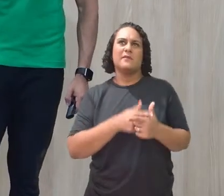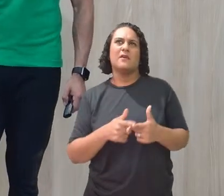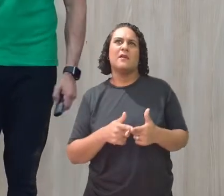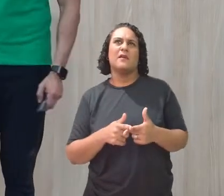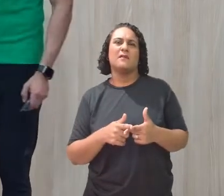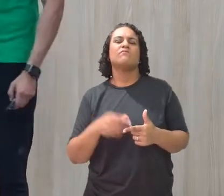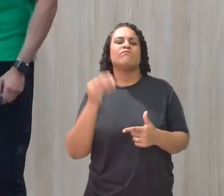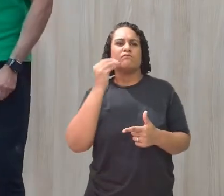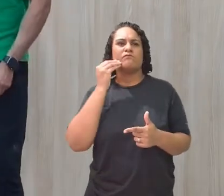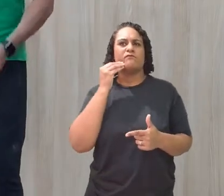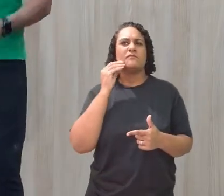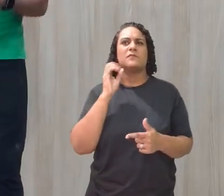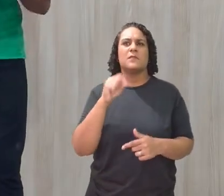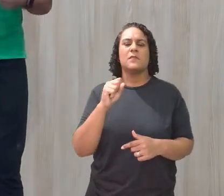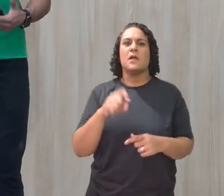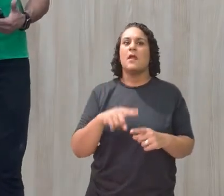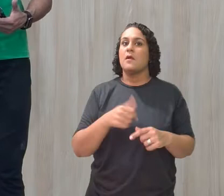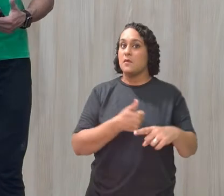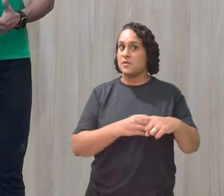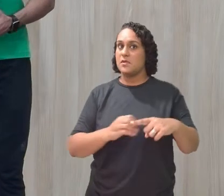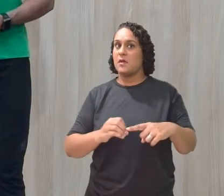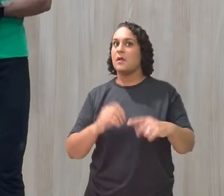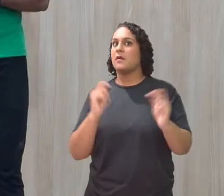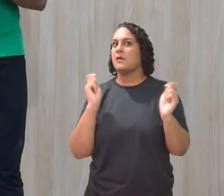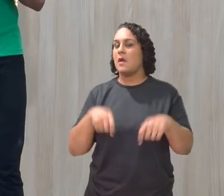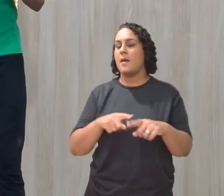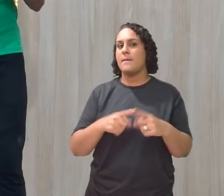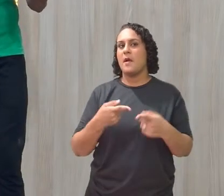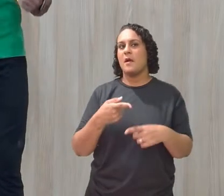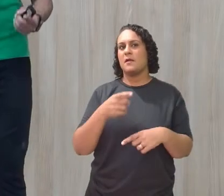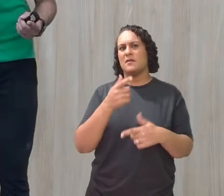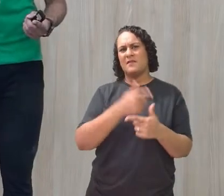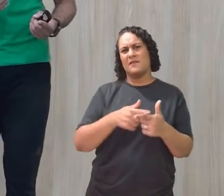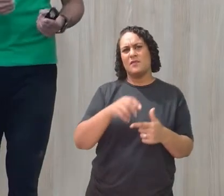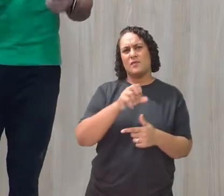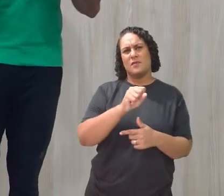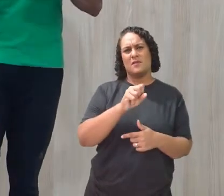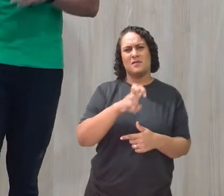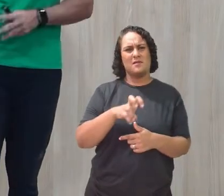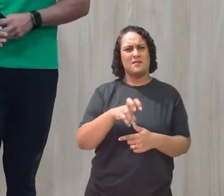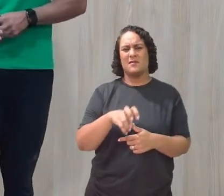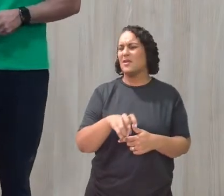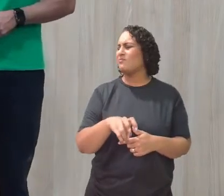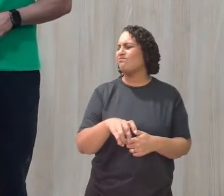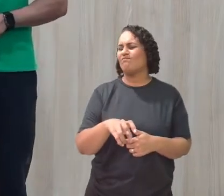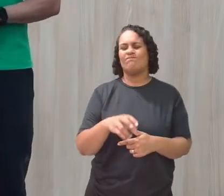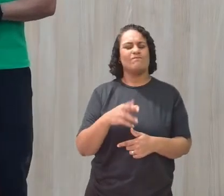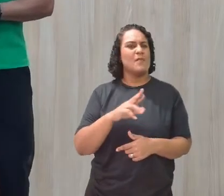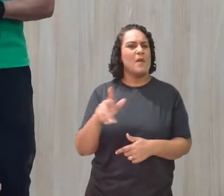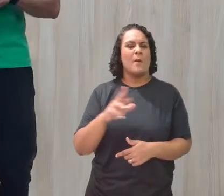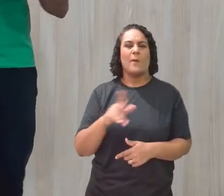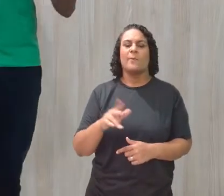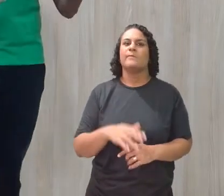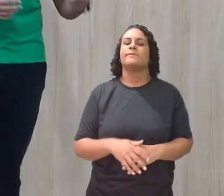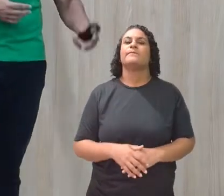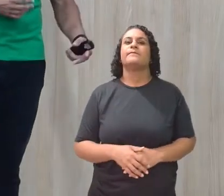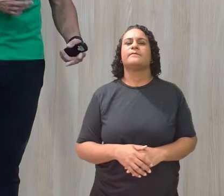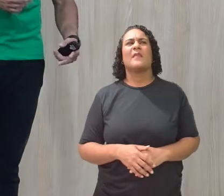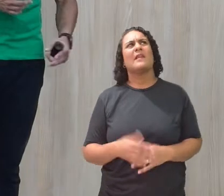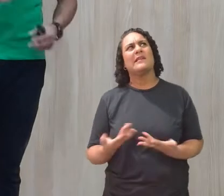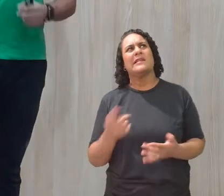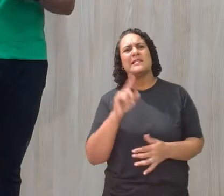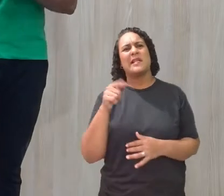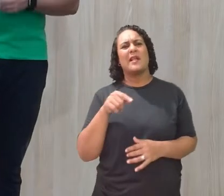dividir por 2. Beleza, o 100 dá. Mas quando você fosse dividir o 85, não daria. Ah, será que dá por